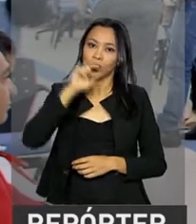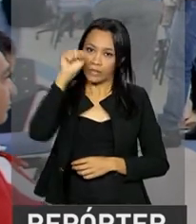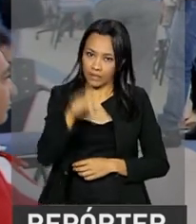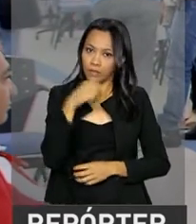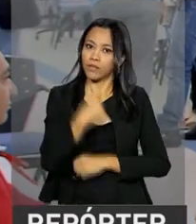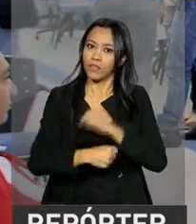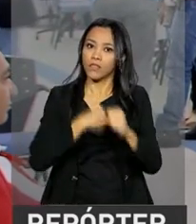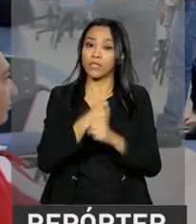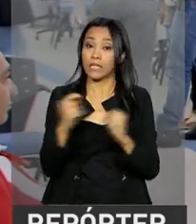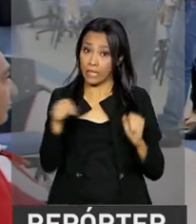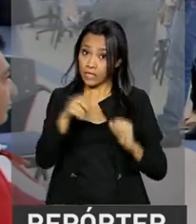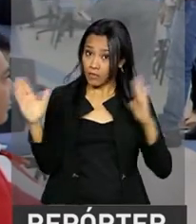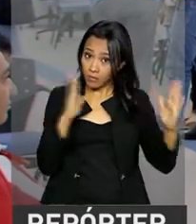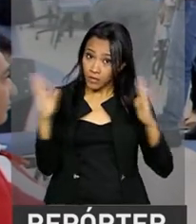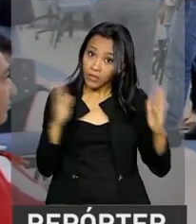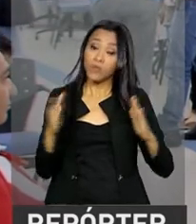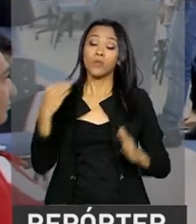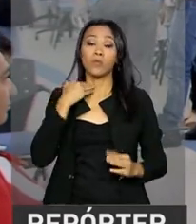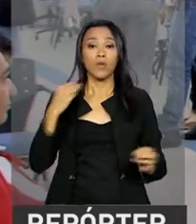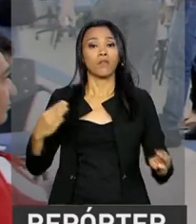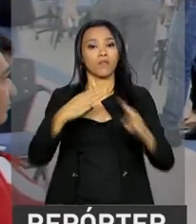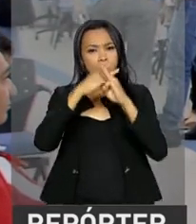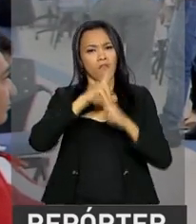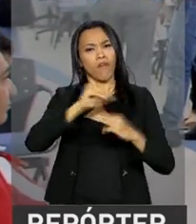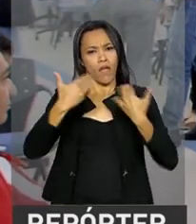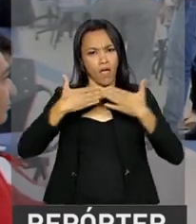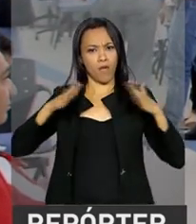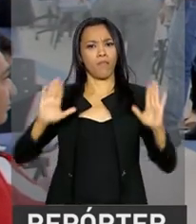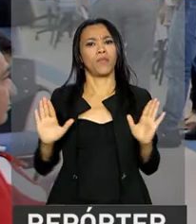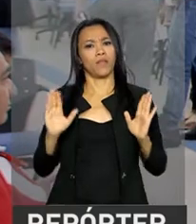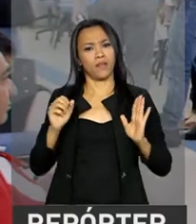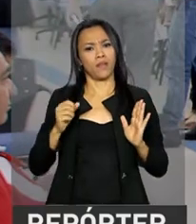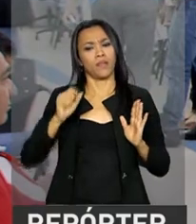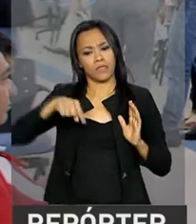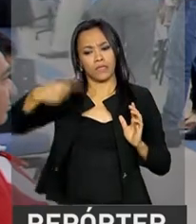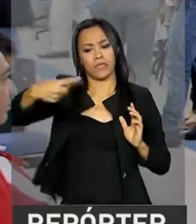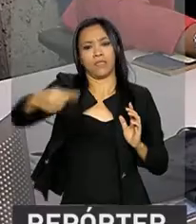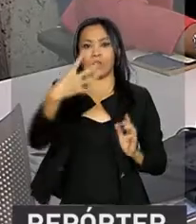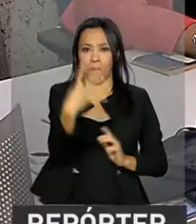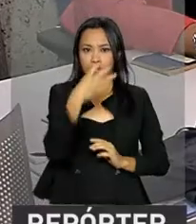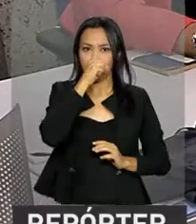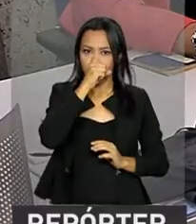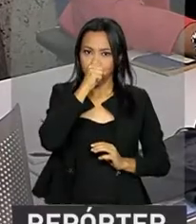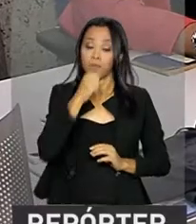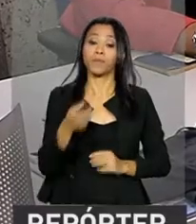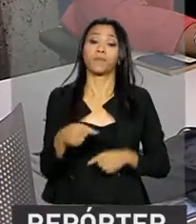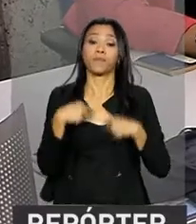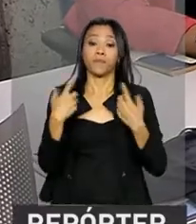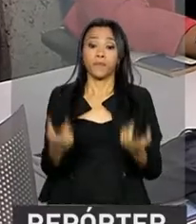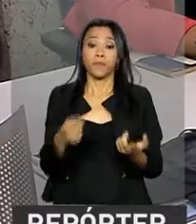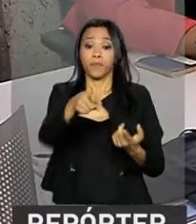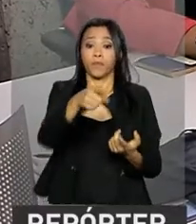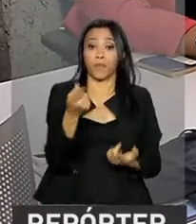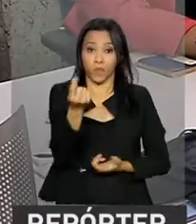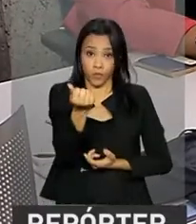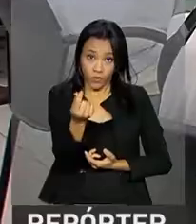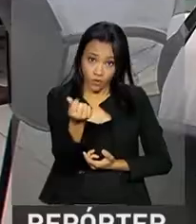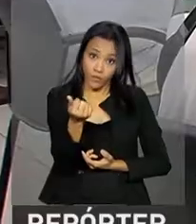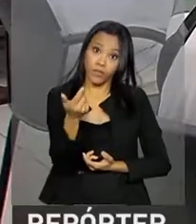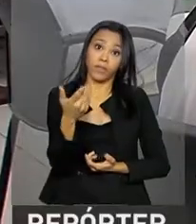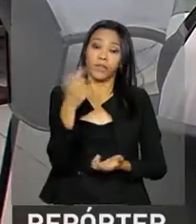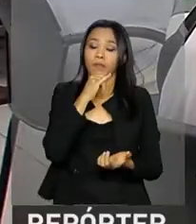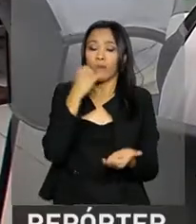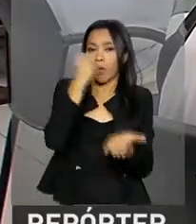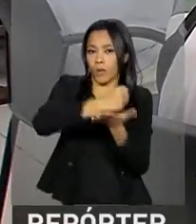período as agências da caixa econômica federal vão abrir em mais quatro sábados os recursos de contas vinculadas a contratos